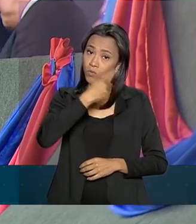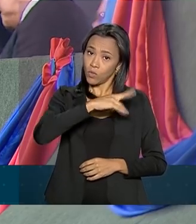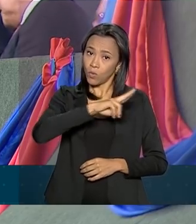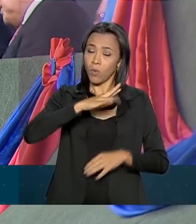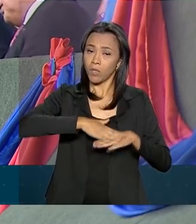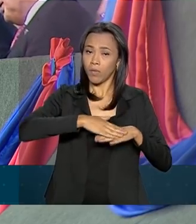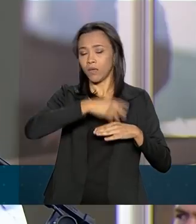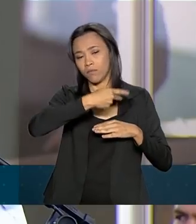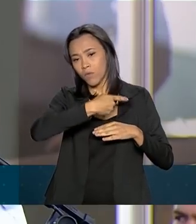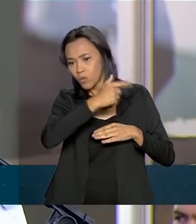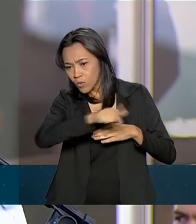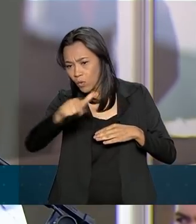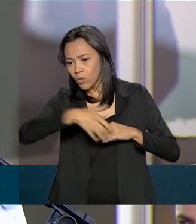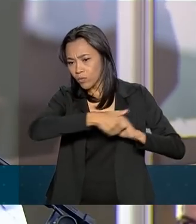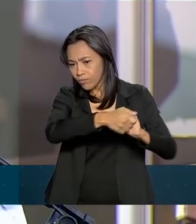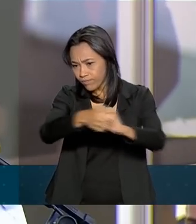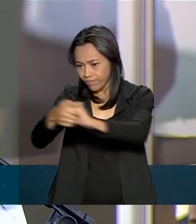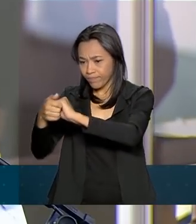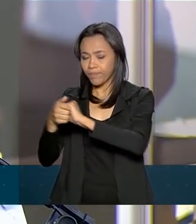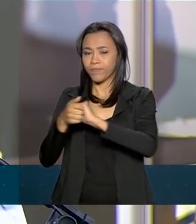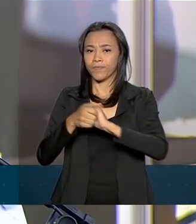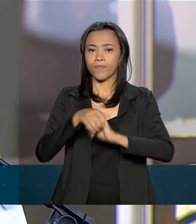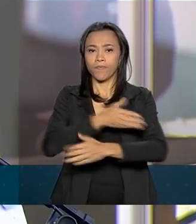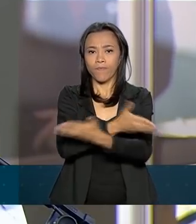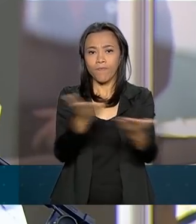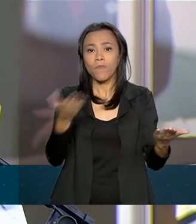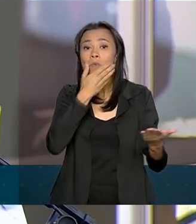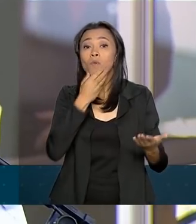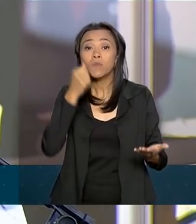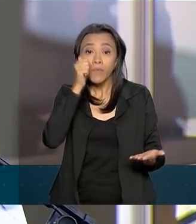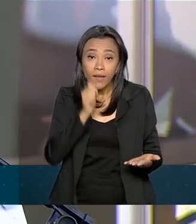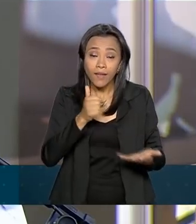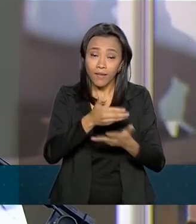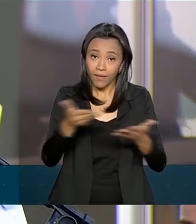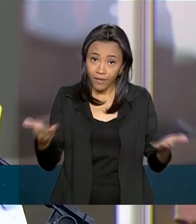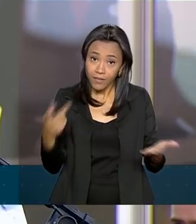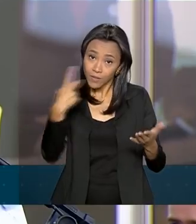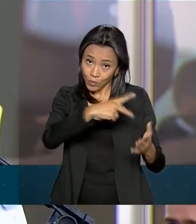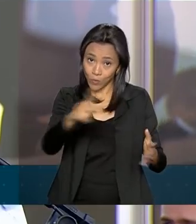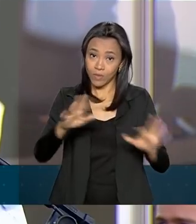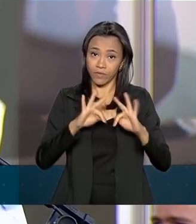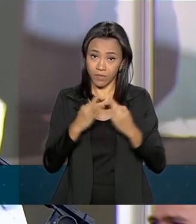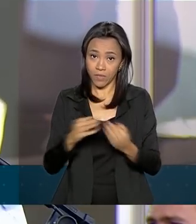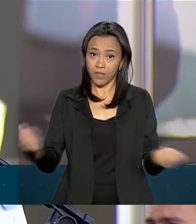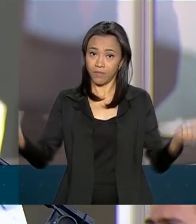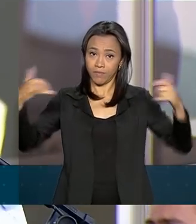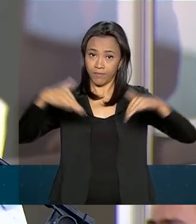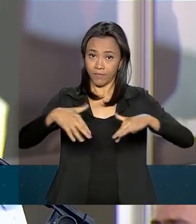força, senhoras e senhores, agraciados e seus familiares,